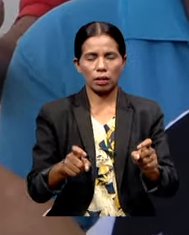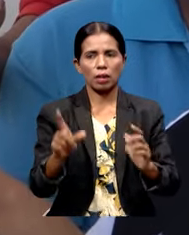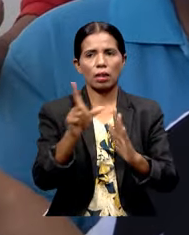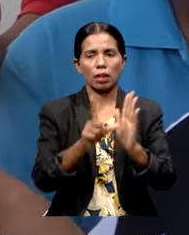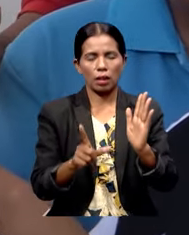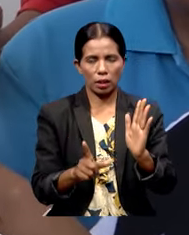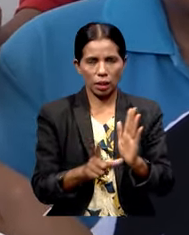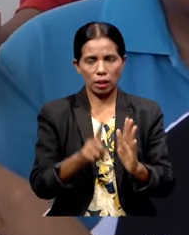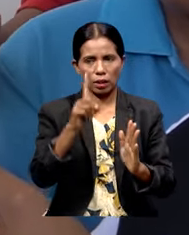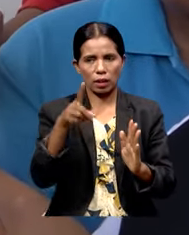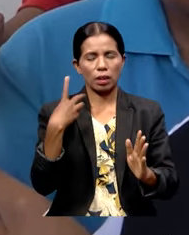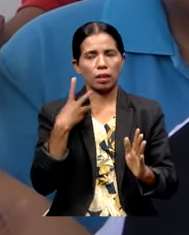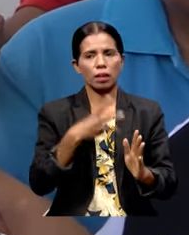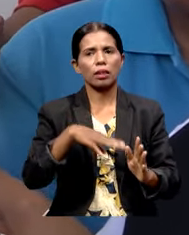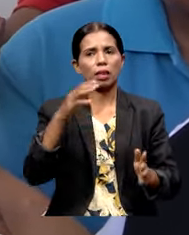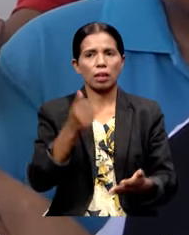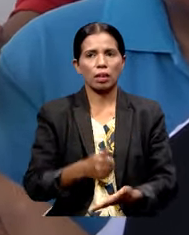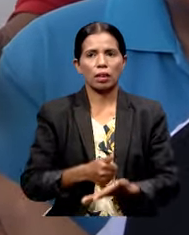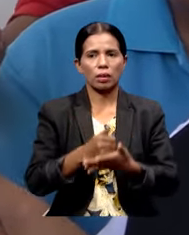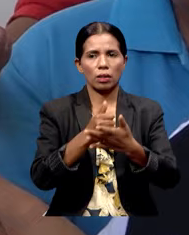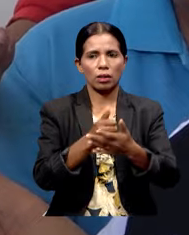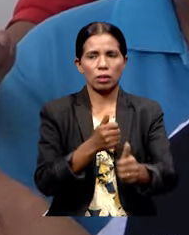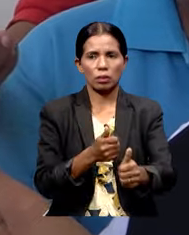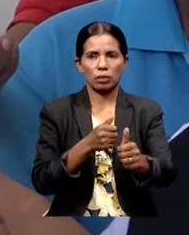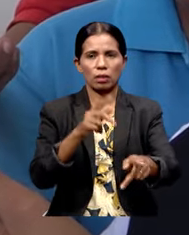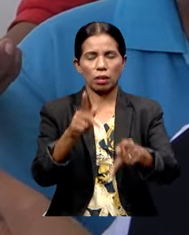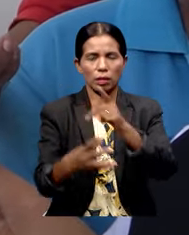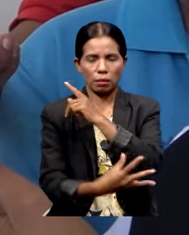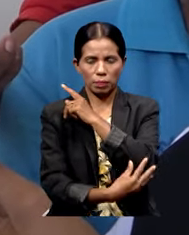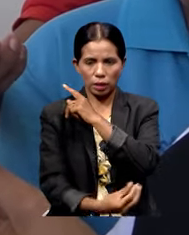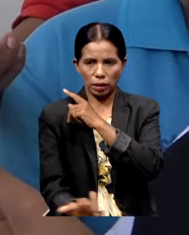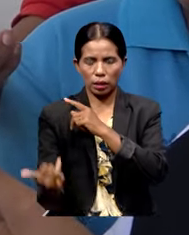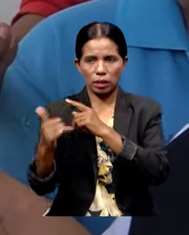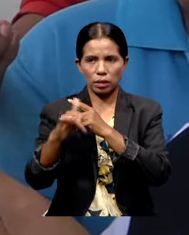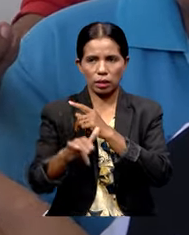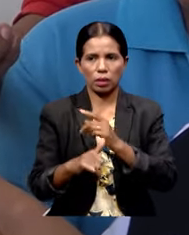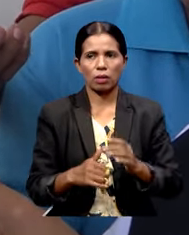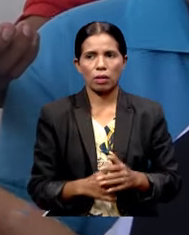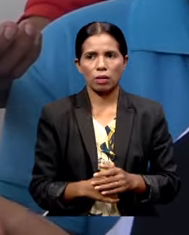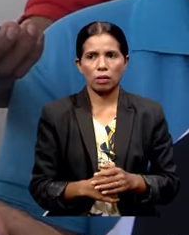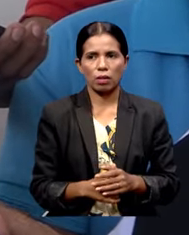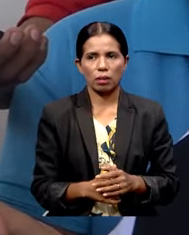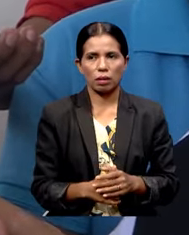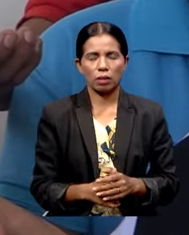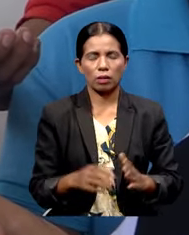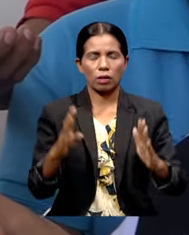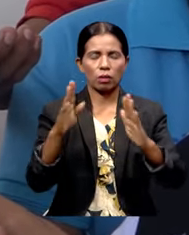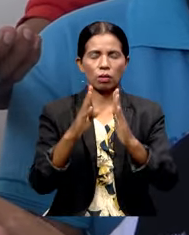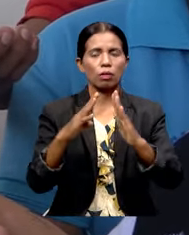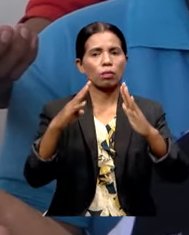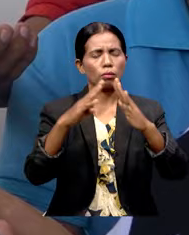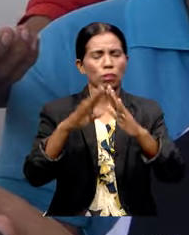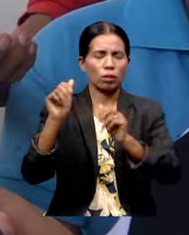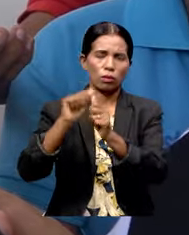nebe maka ita atendimento ne tem que badune é uma vulnerabilidade nebe que a minha e ali o folete neba